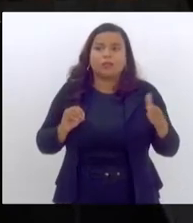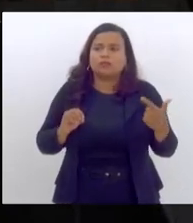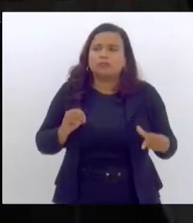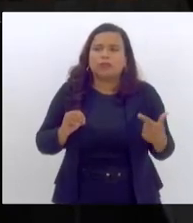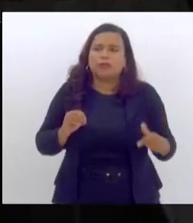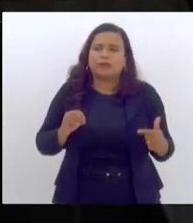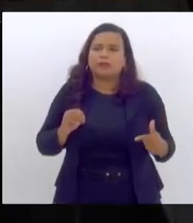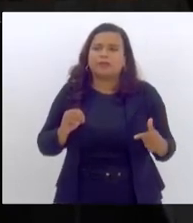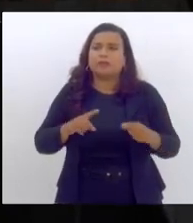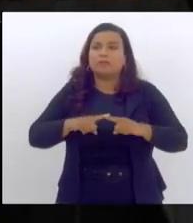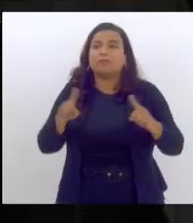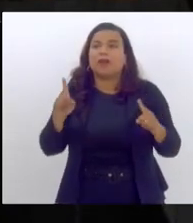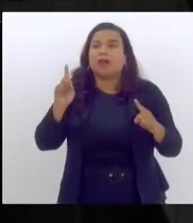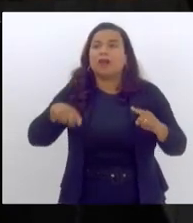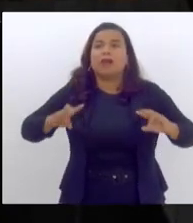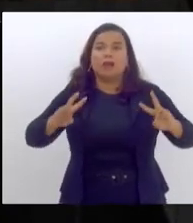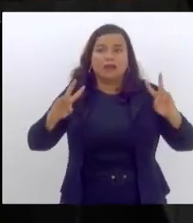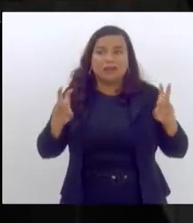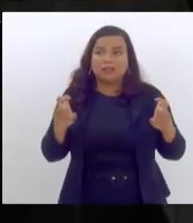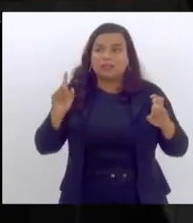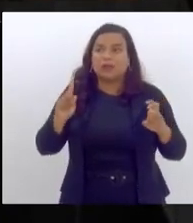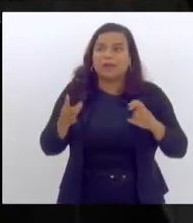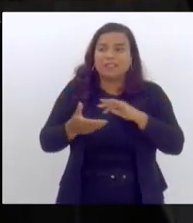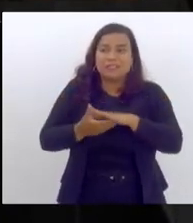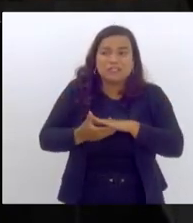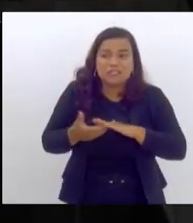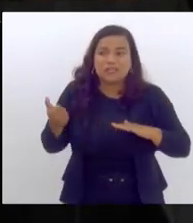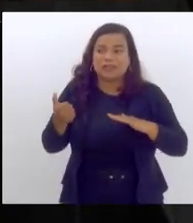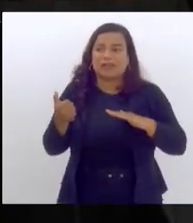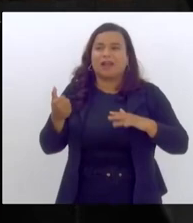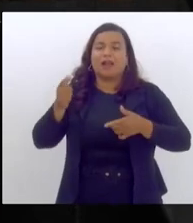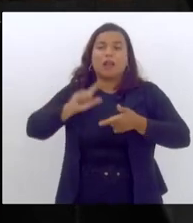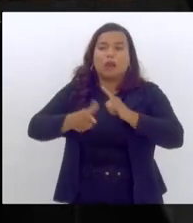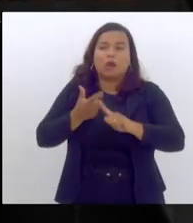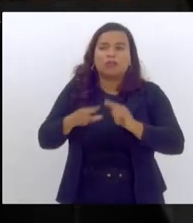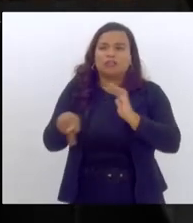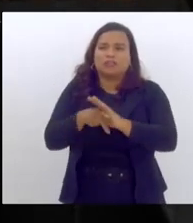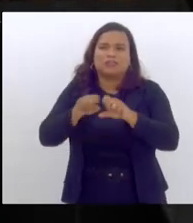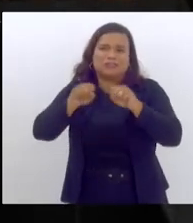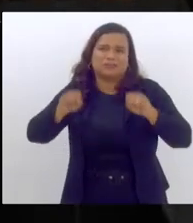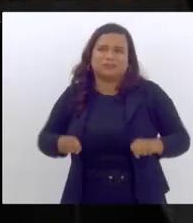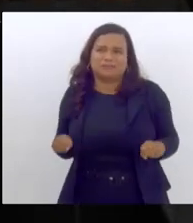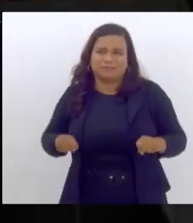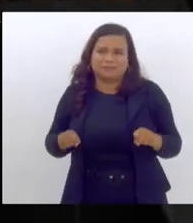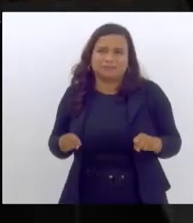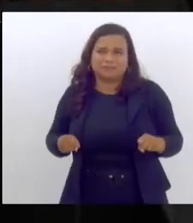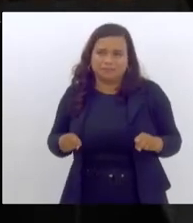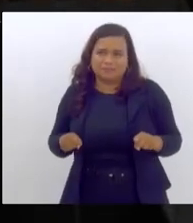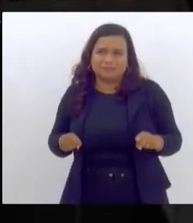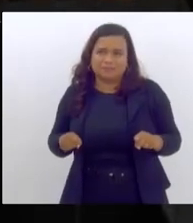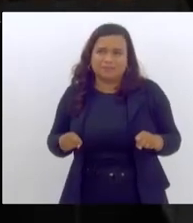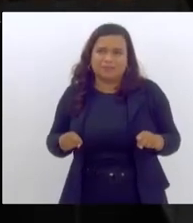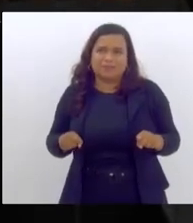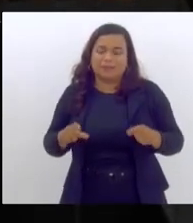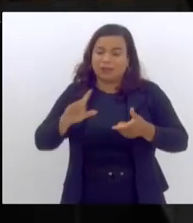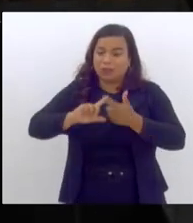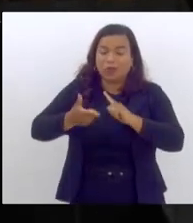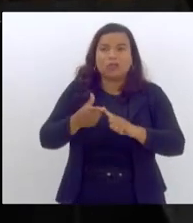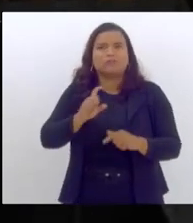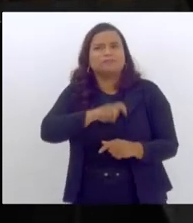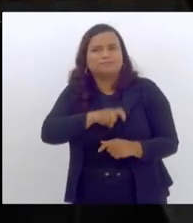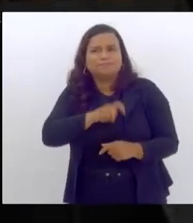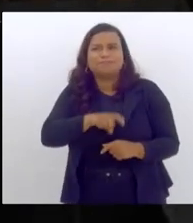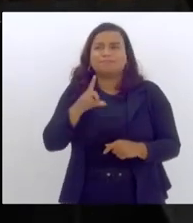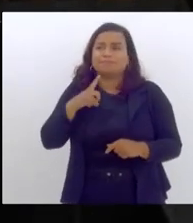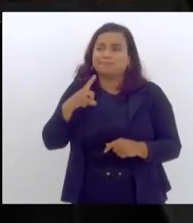A questão é quebrar essa lógica do sistema. A lógica é que a lógica perversa.